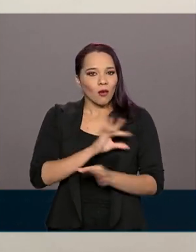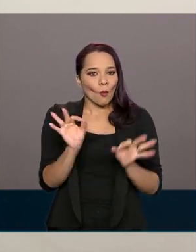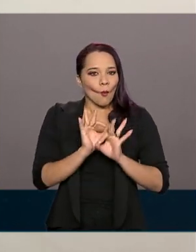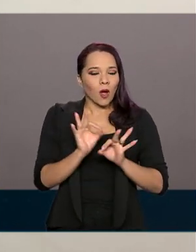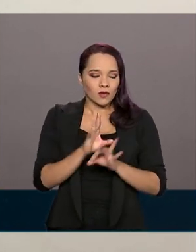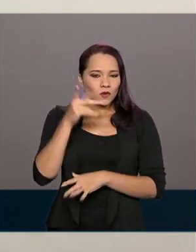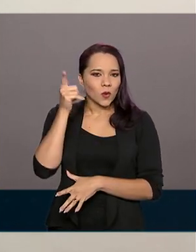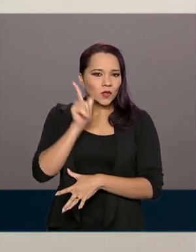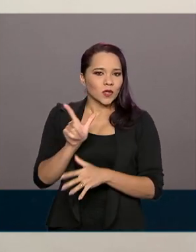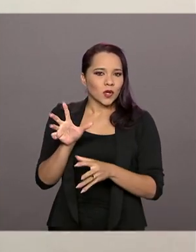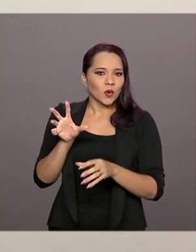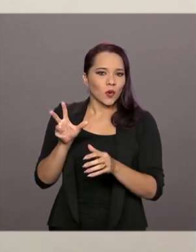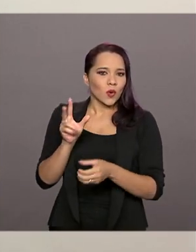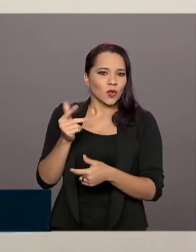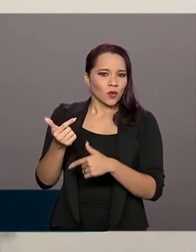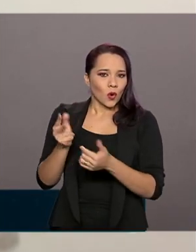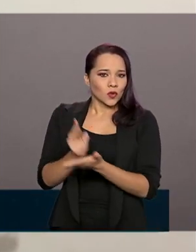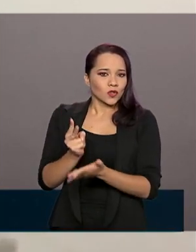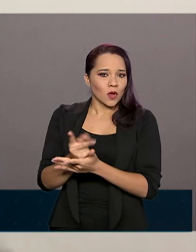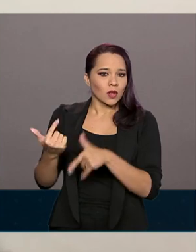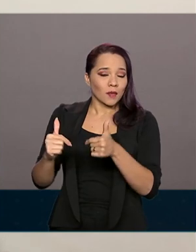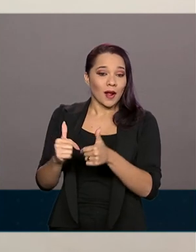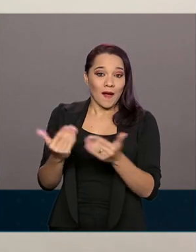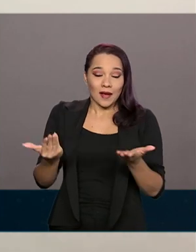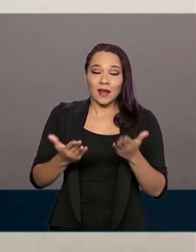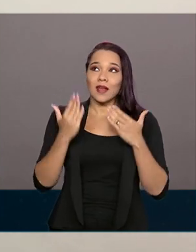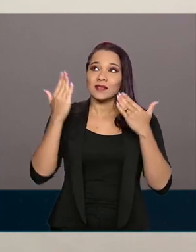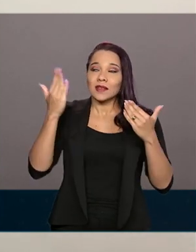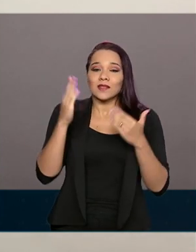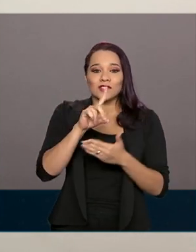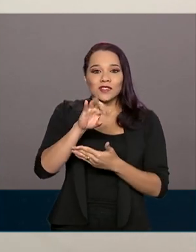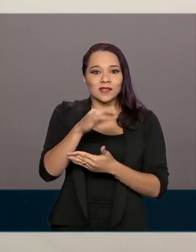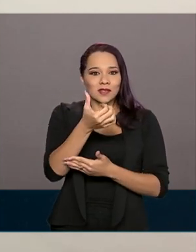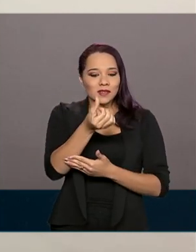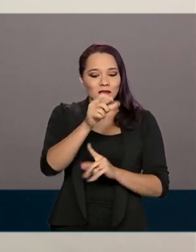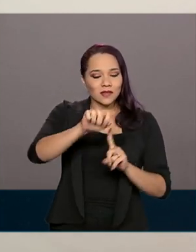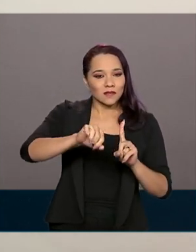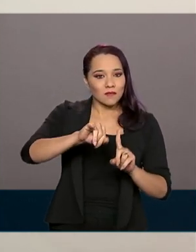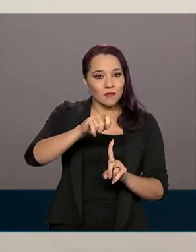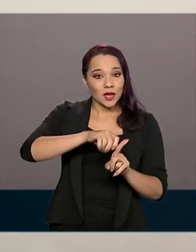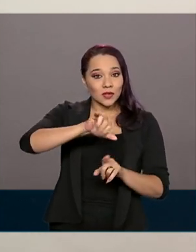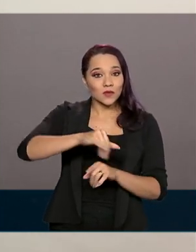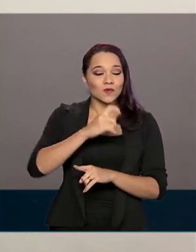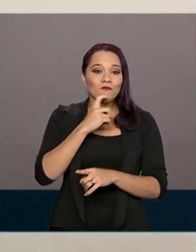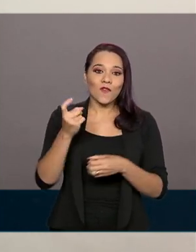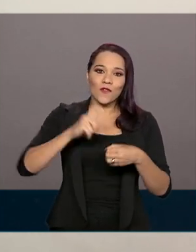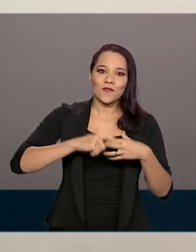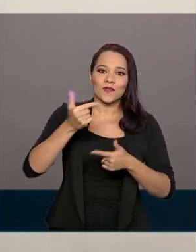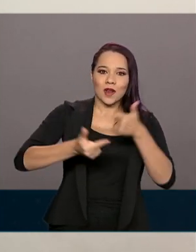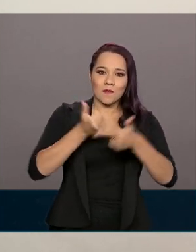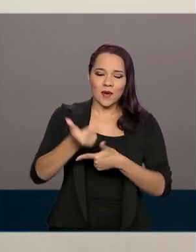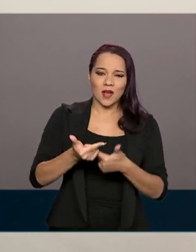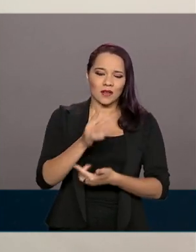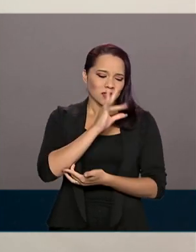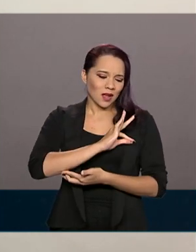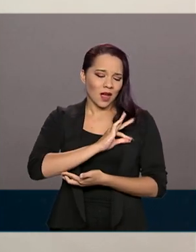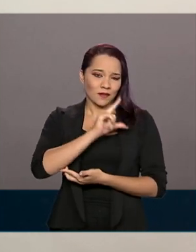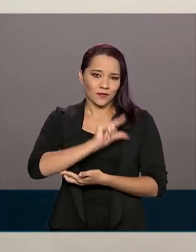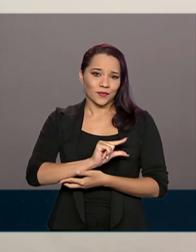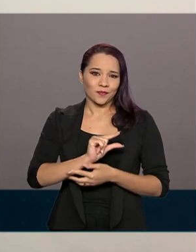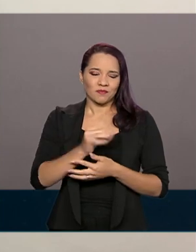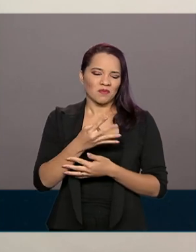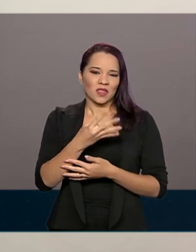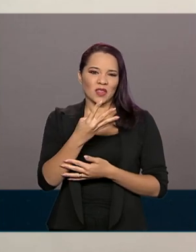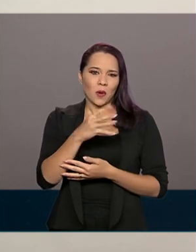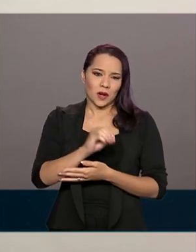equipe. Graças a Deus, agora dia 16 de junho, retornamos ao trabalho, com faturamento reduzido, claro, 30%,